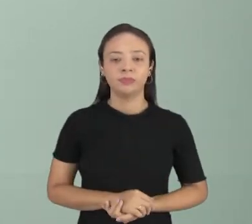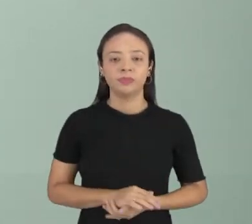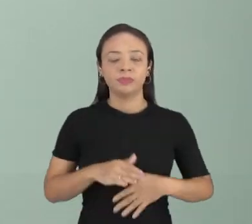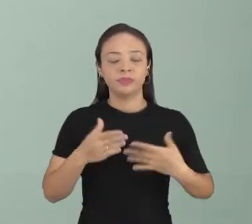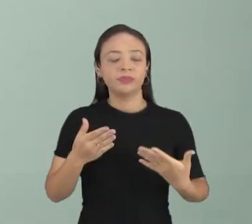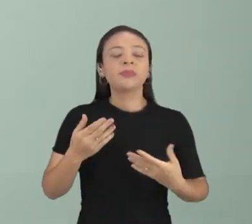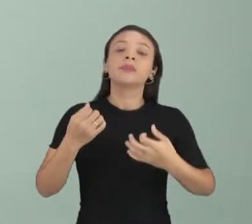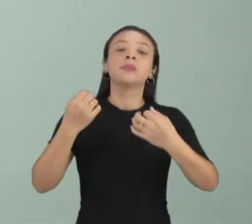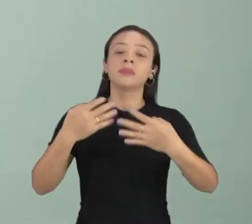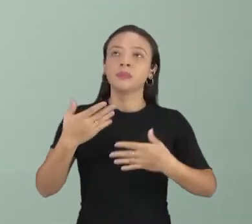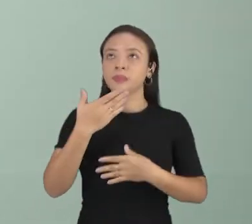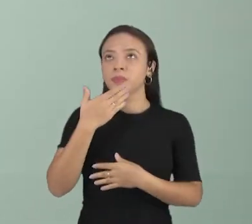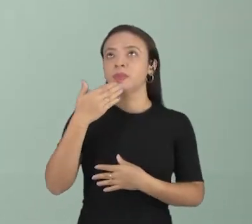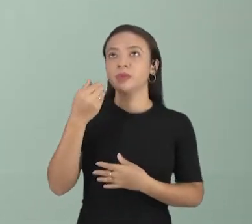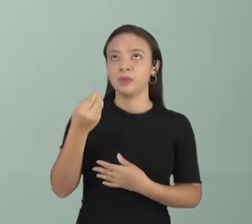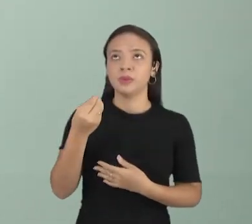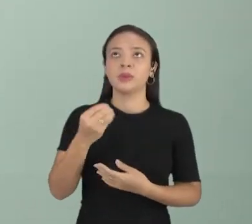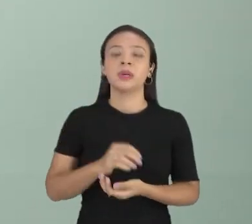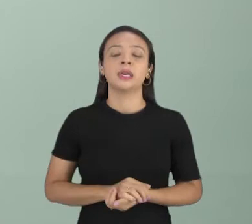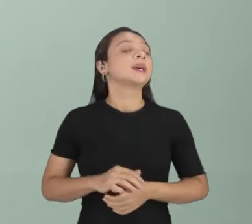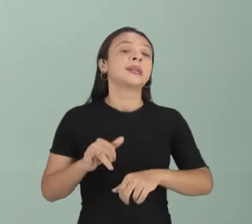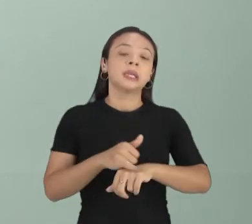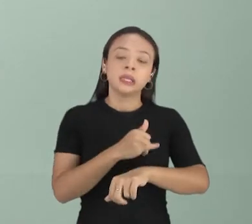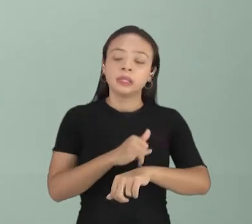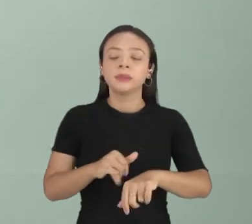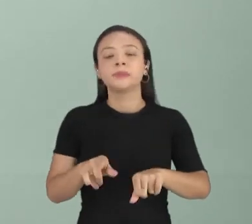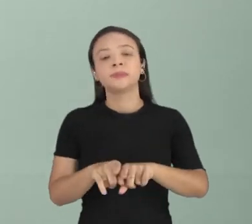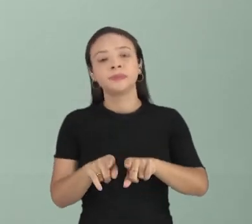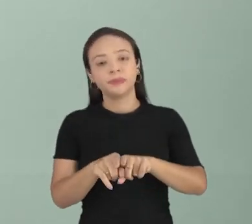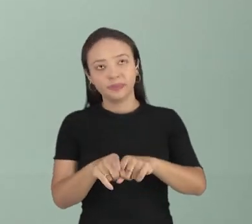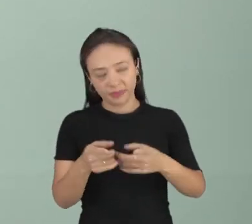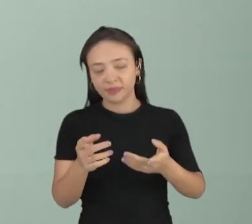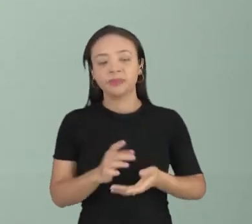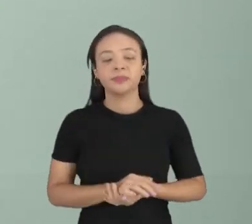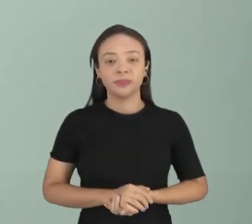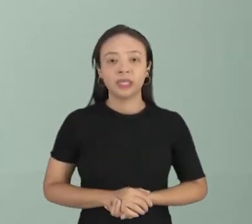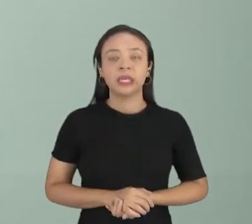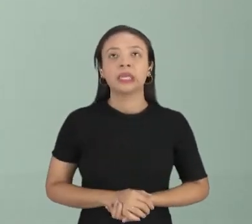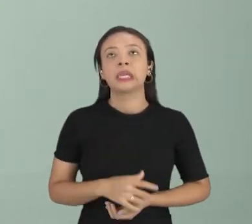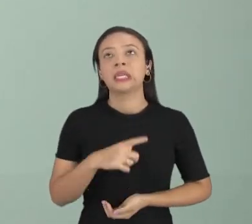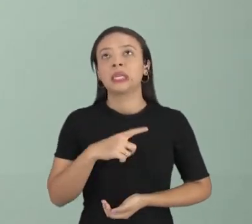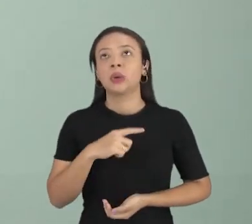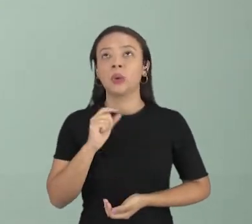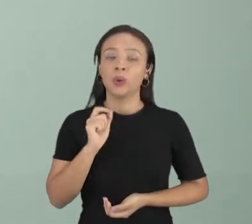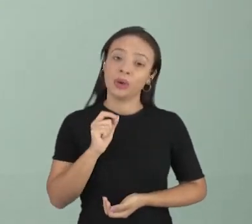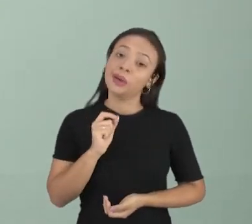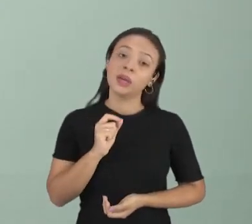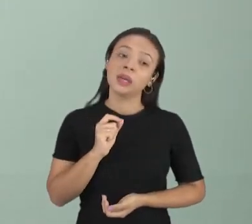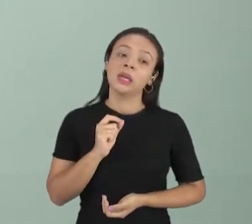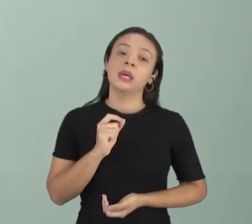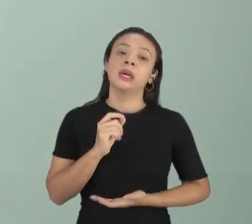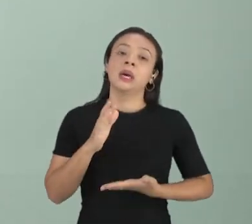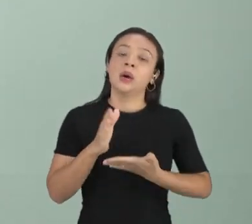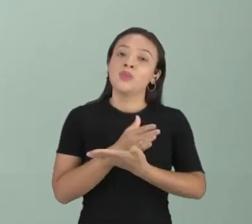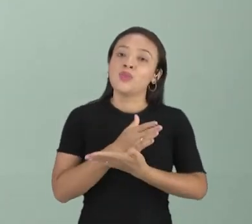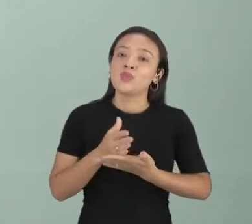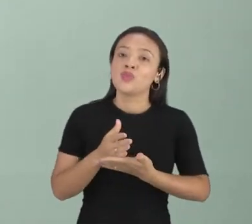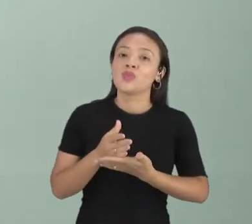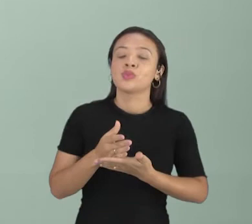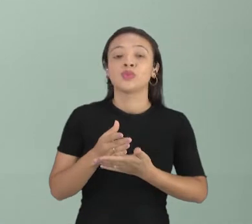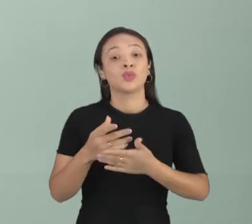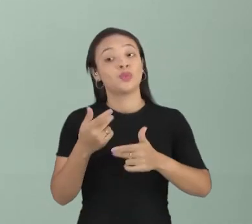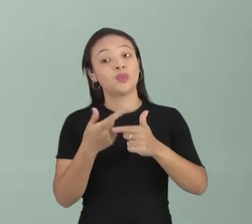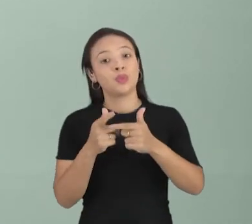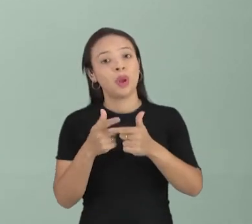vai discutir um pouco sobre esse modo, né, que trouxe aí, de fato, algumas questões